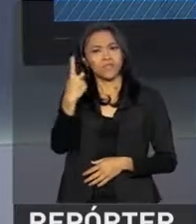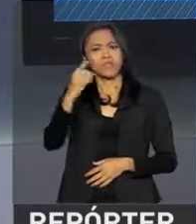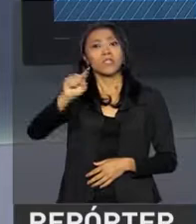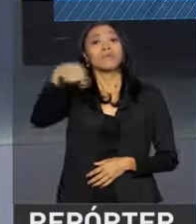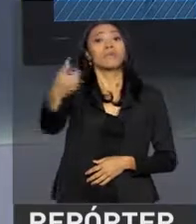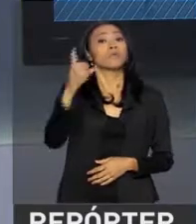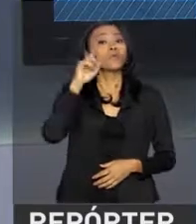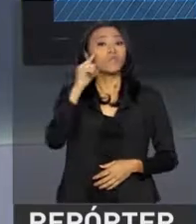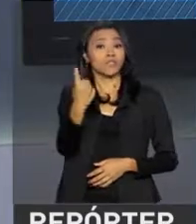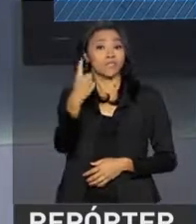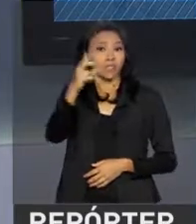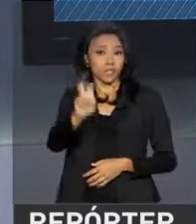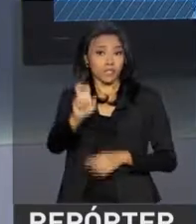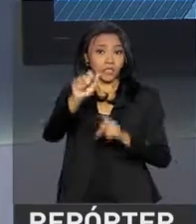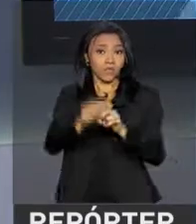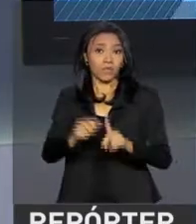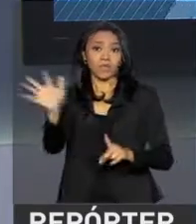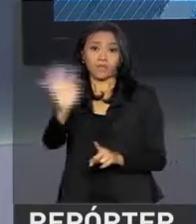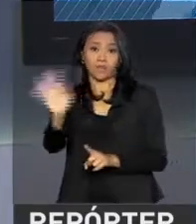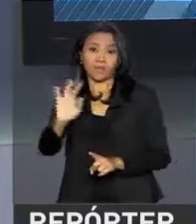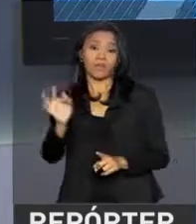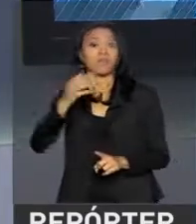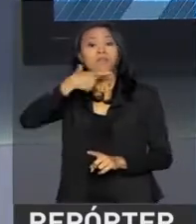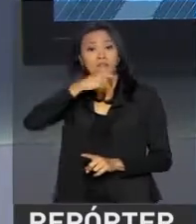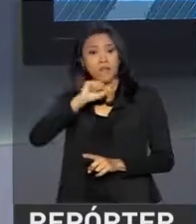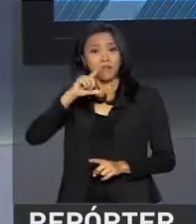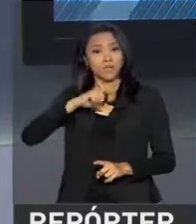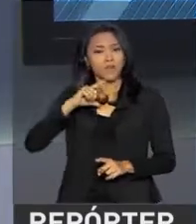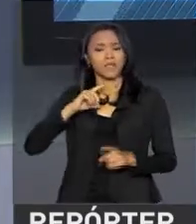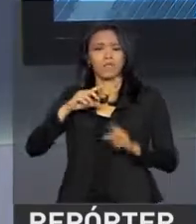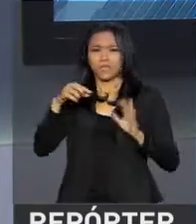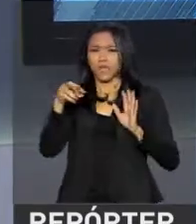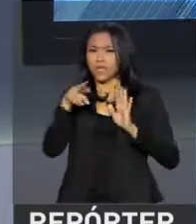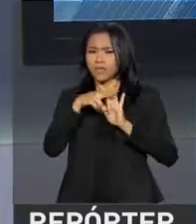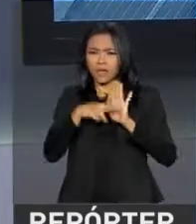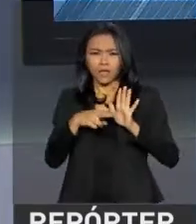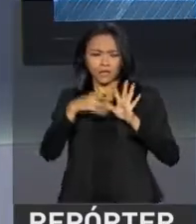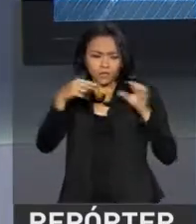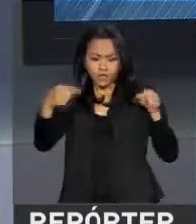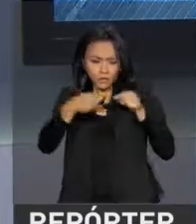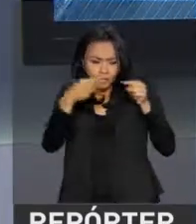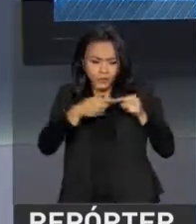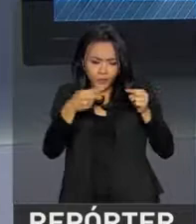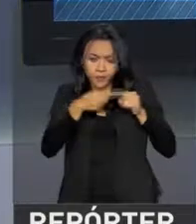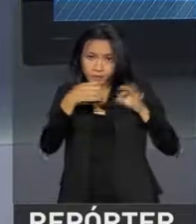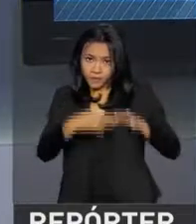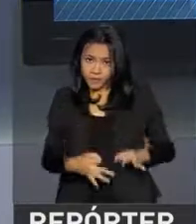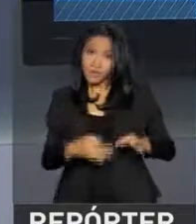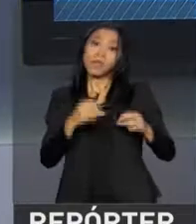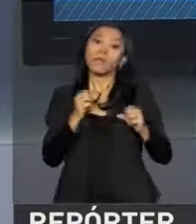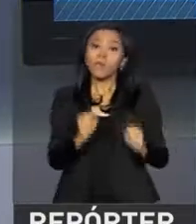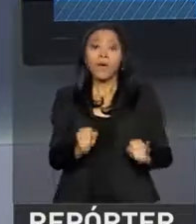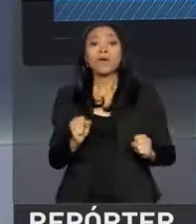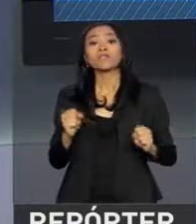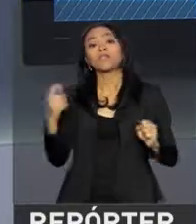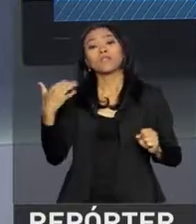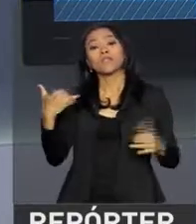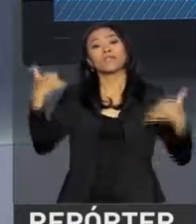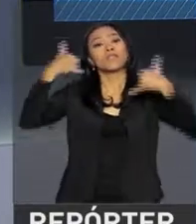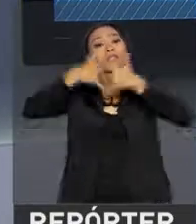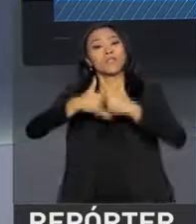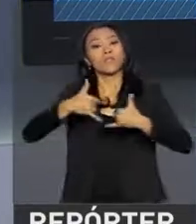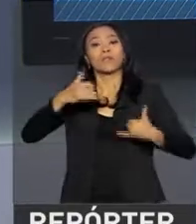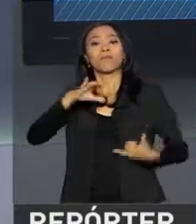agendamento o segurado que possui todas as condições necessárias para ter direito ao benefício vai poder entrar em contato com o inss